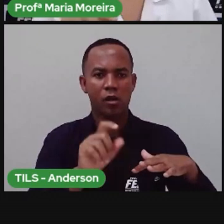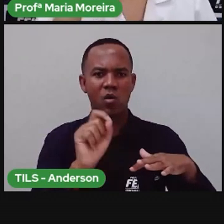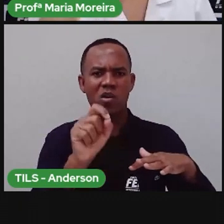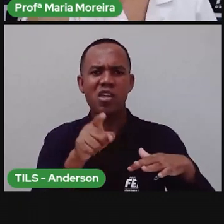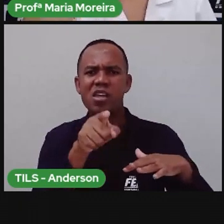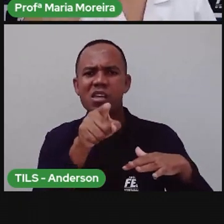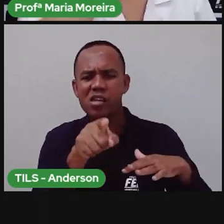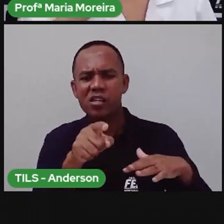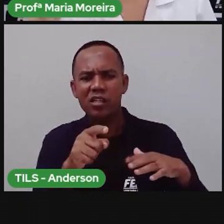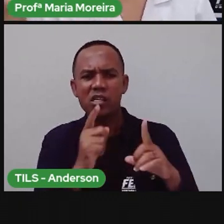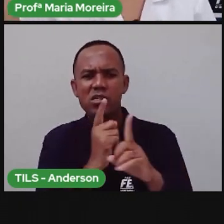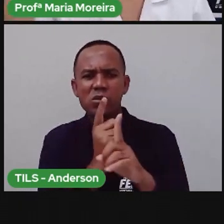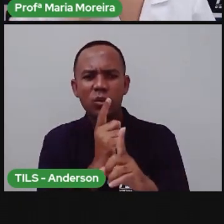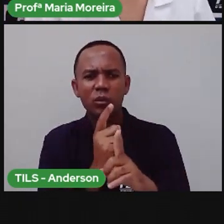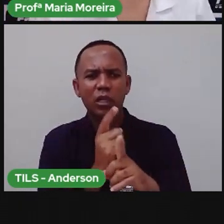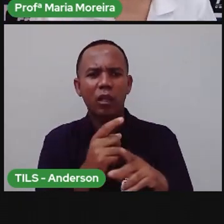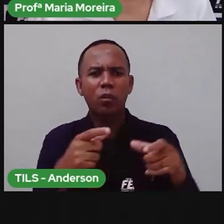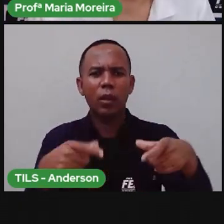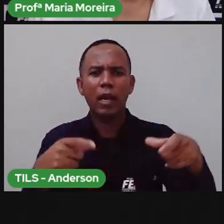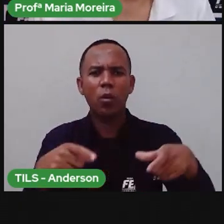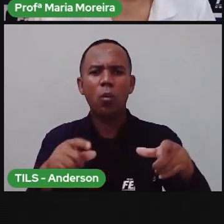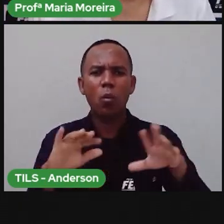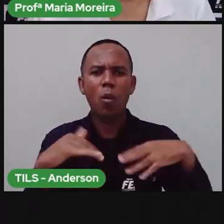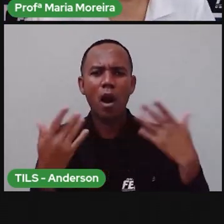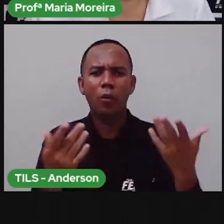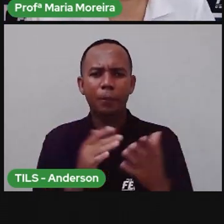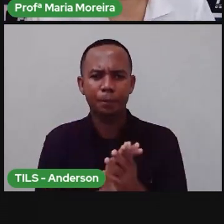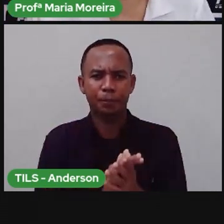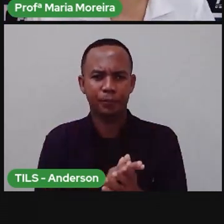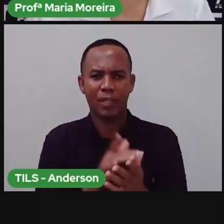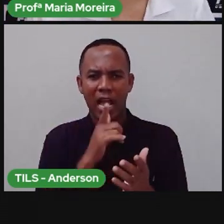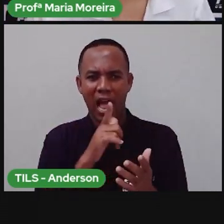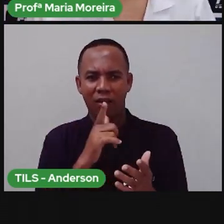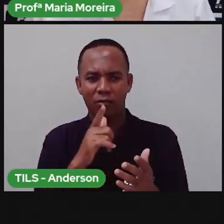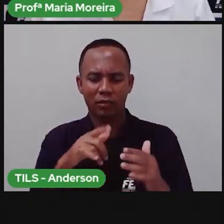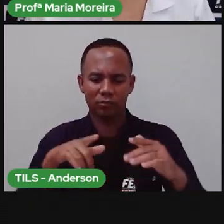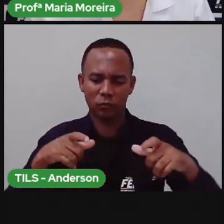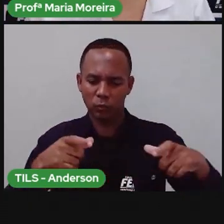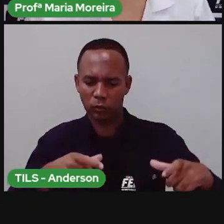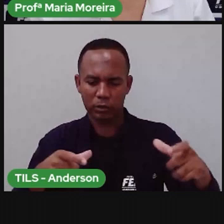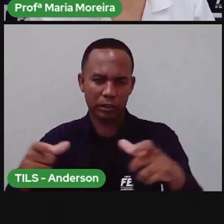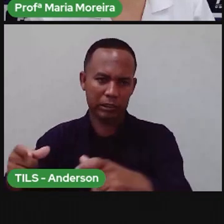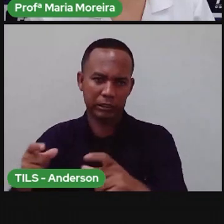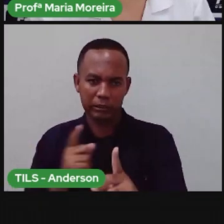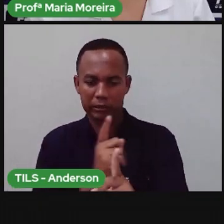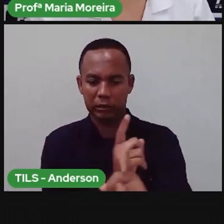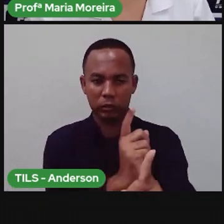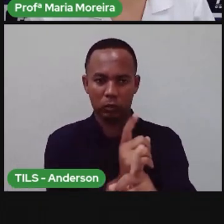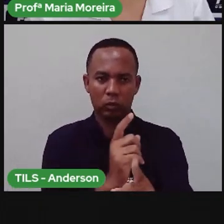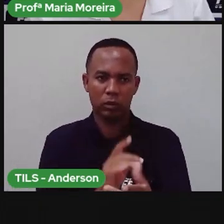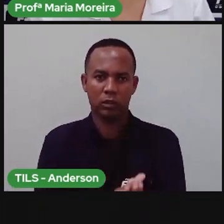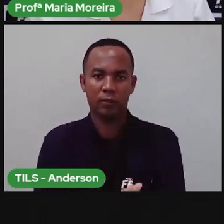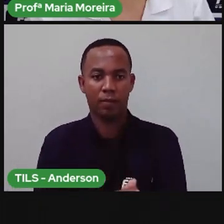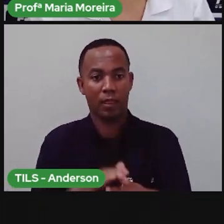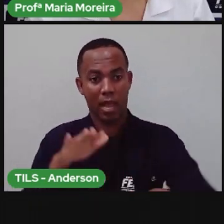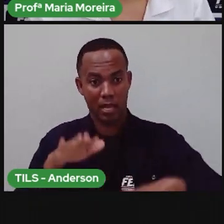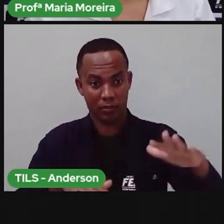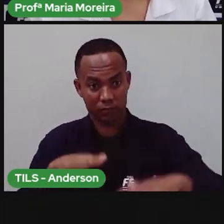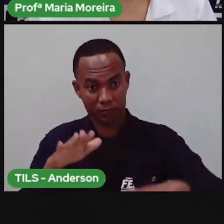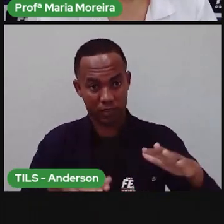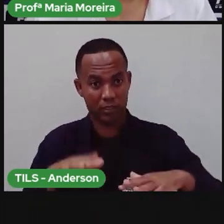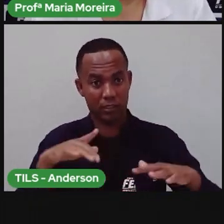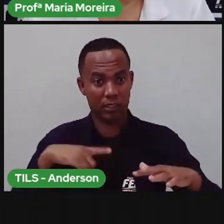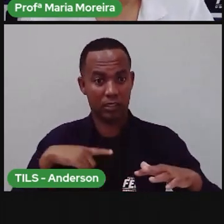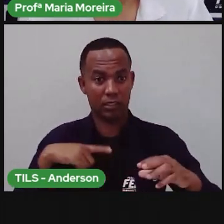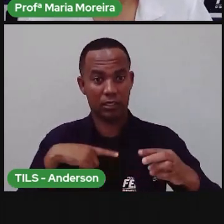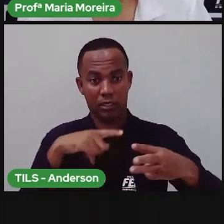aí, ele se encontra com os outros três oceanos, não é isso? Em alguns pontos, apresenta temperatura